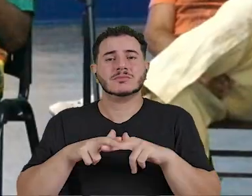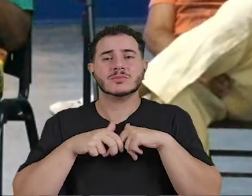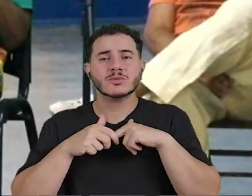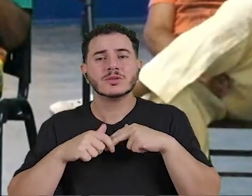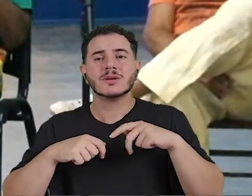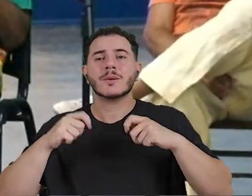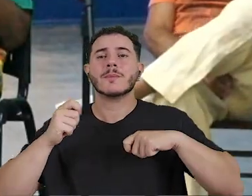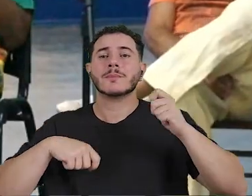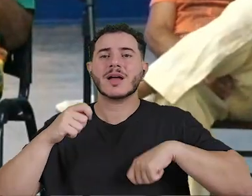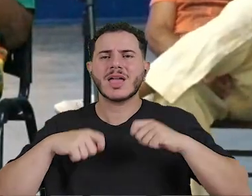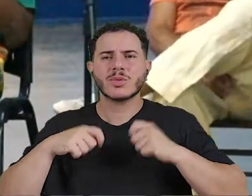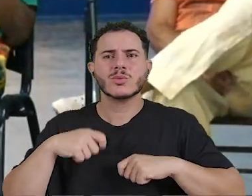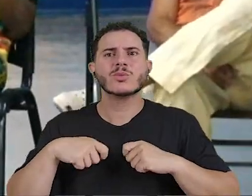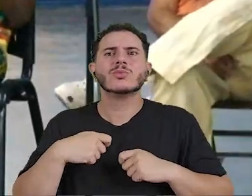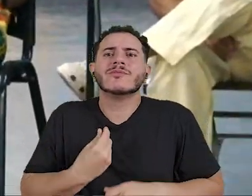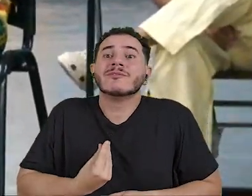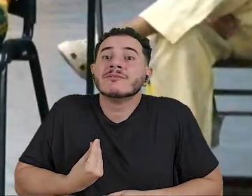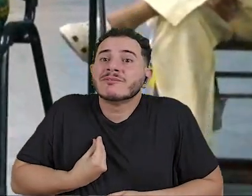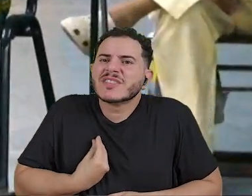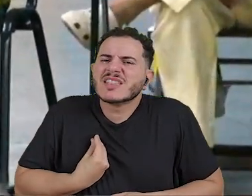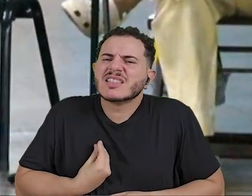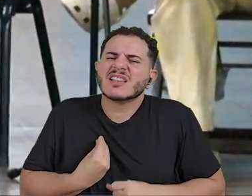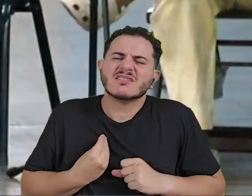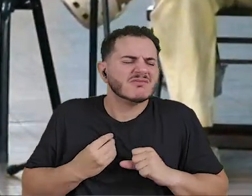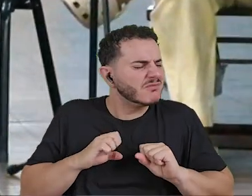Maracatu é vida, é força.